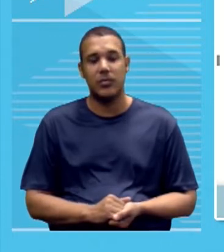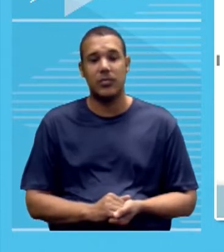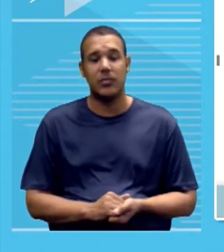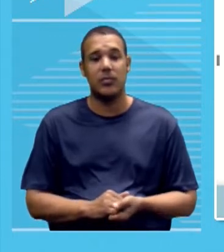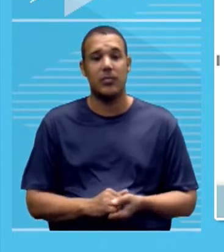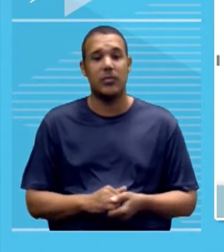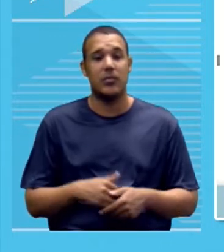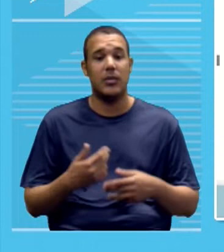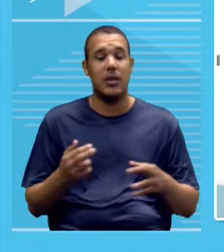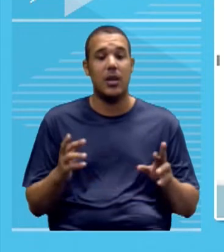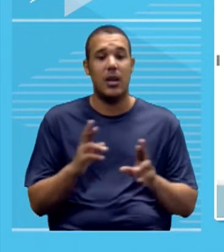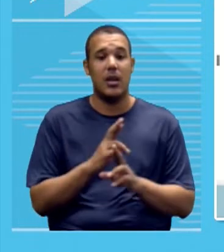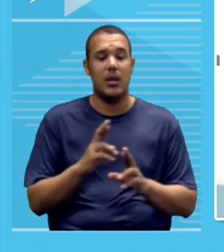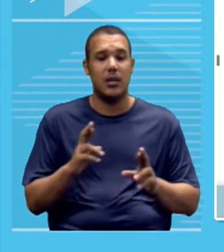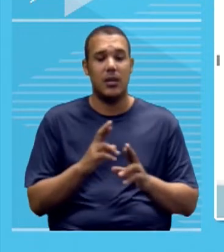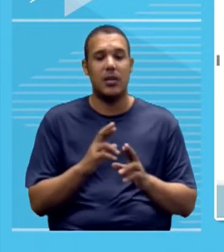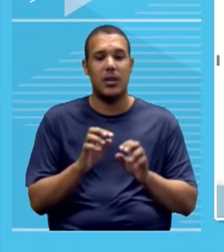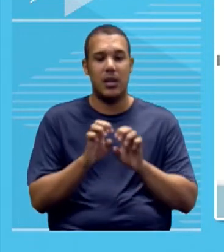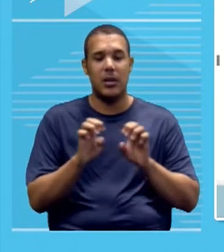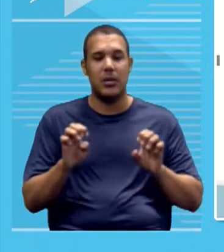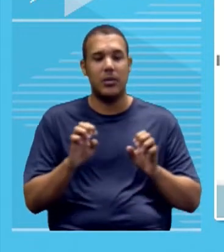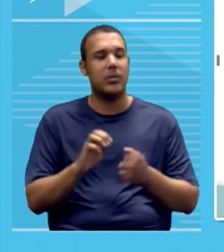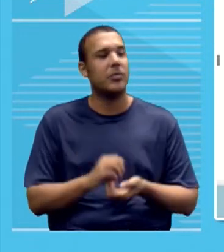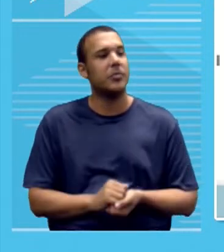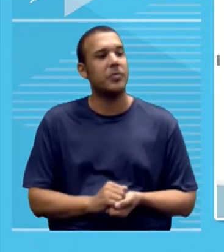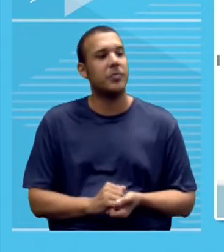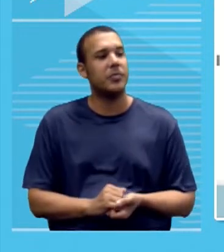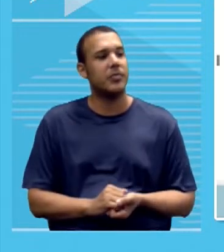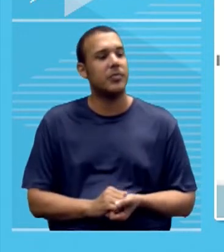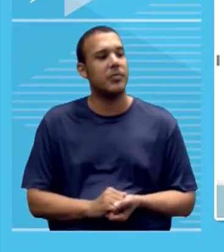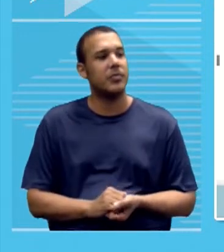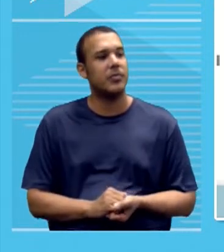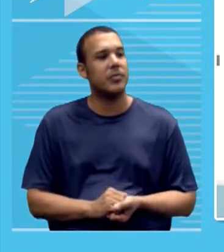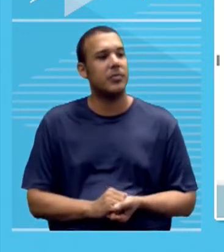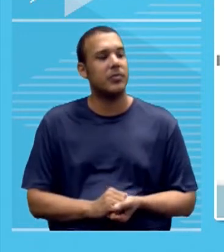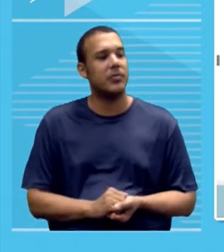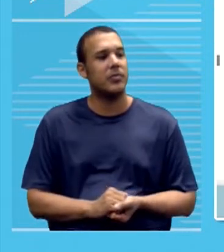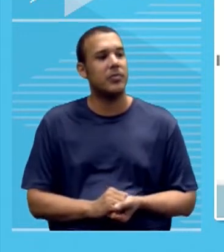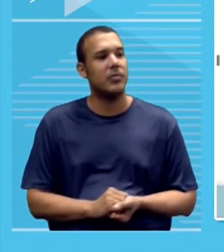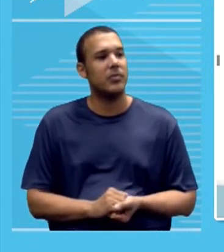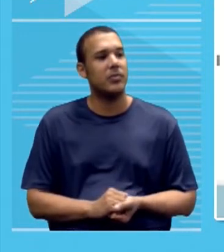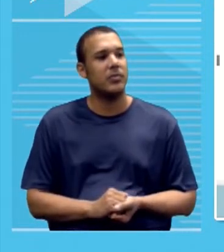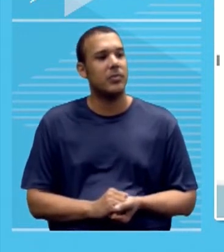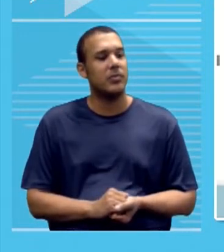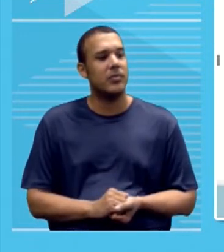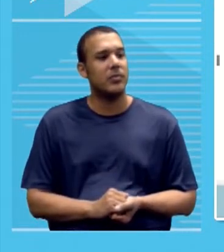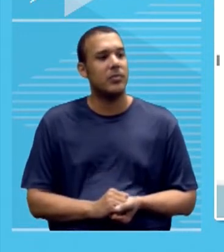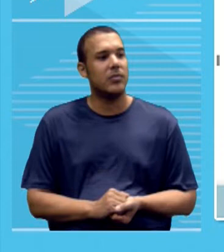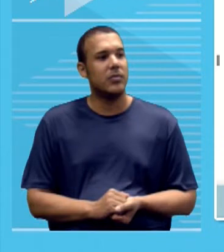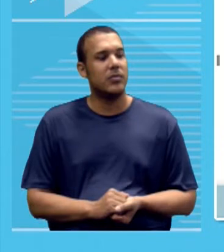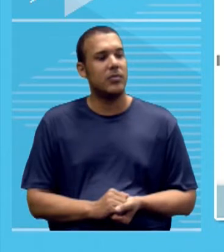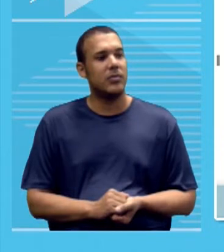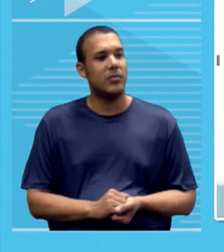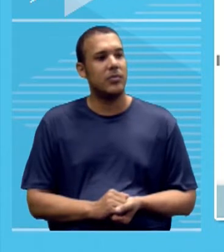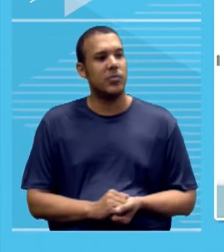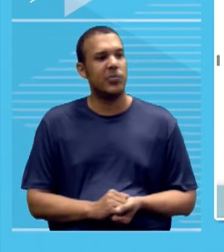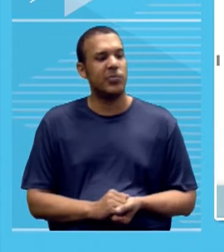aí entre os expoentes da equação. 2 vezes 1,6 daria aí